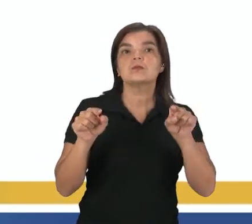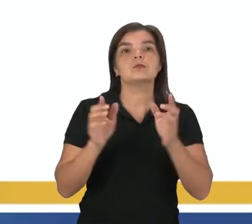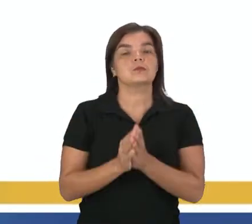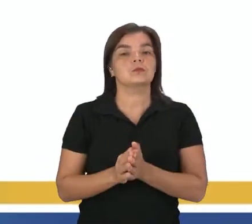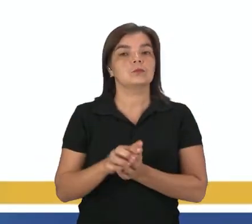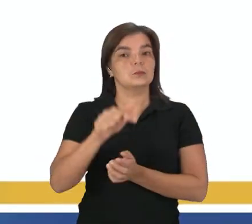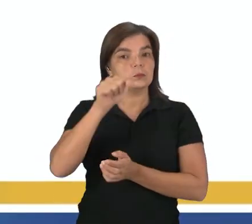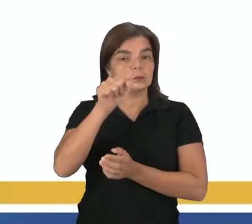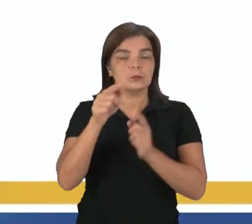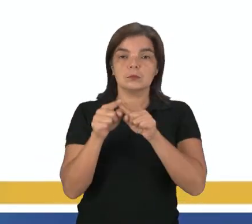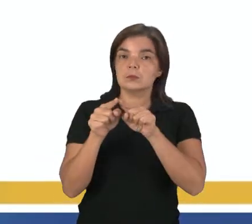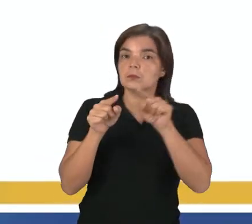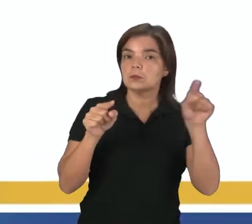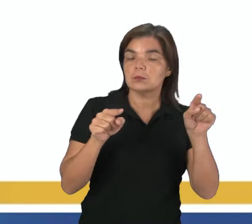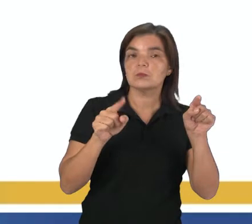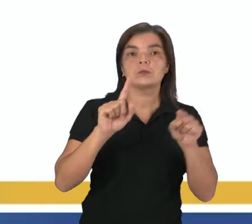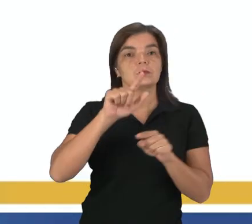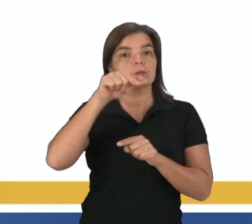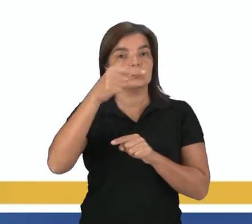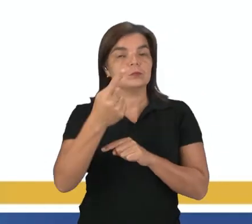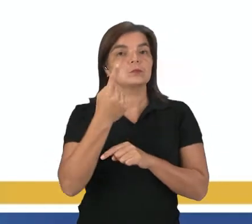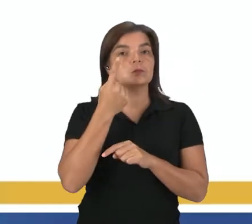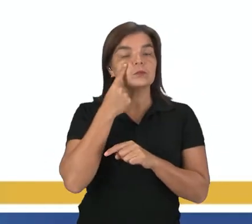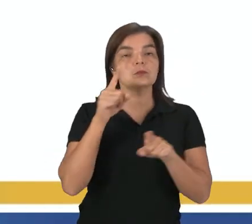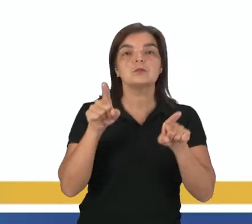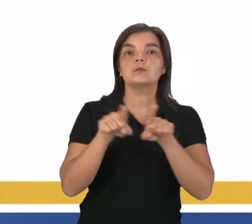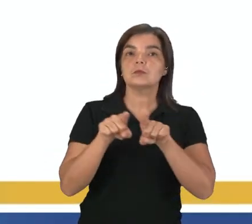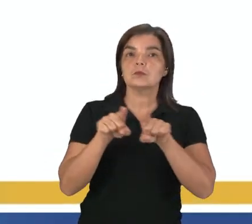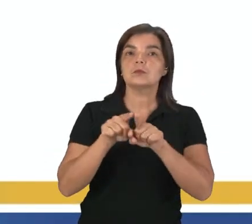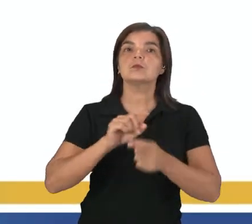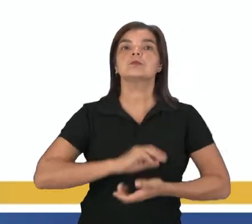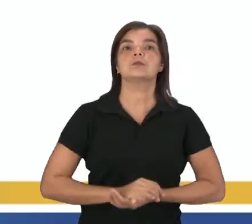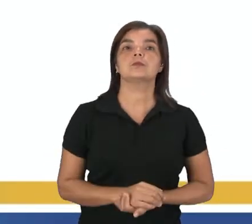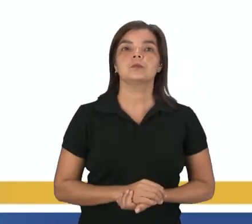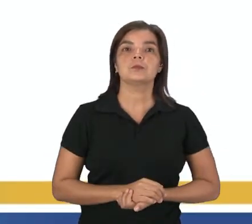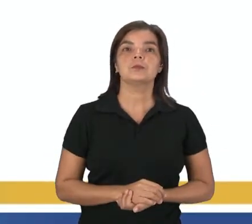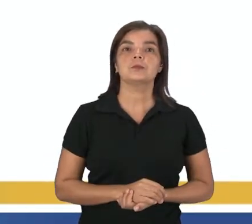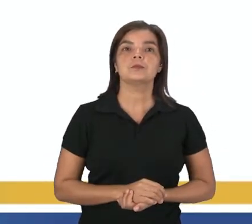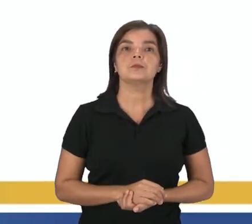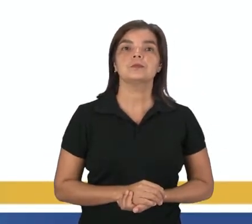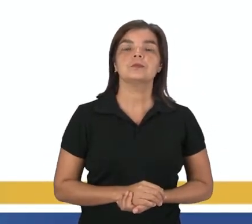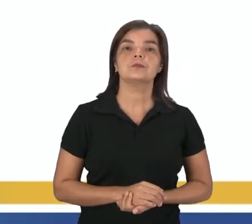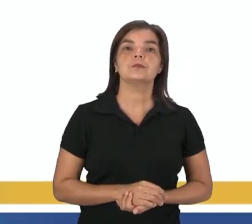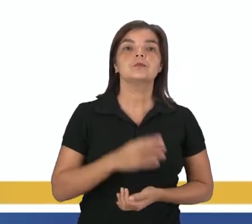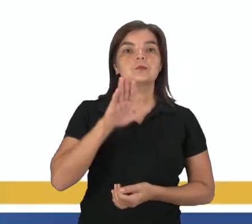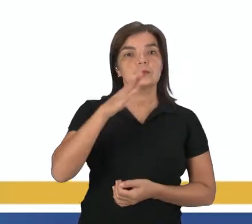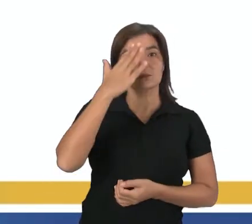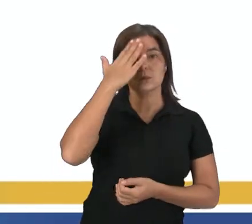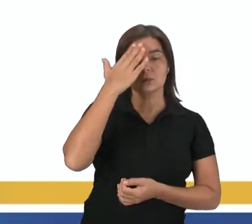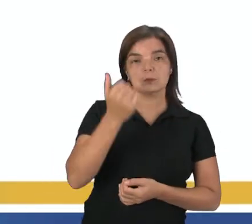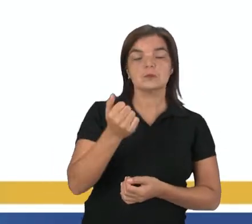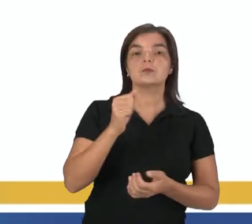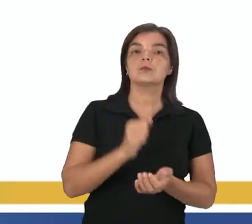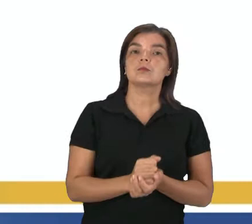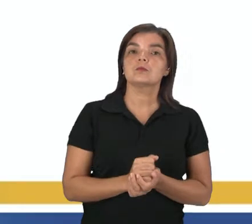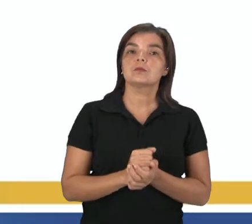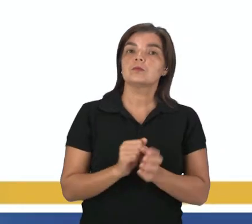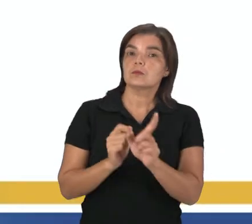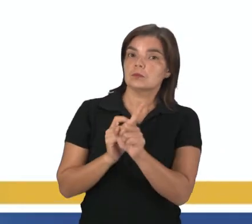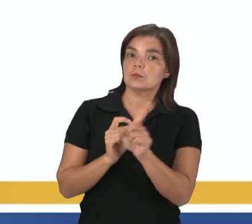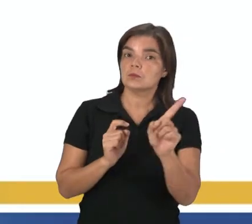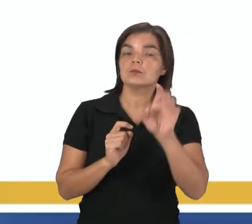unidades para a direita. Então, a outra maneira de eu fazer essa minha translação, eu já sei qual é o